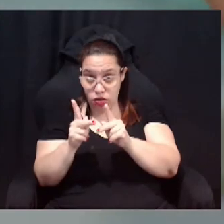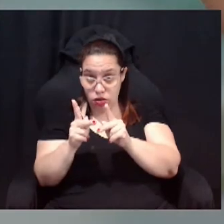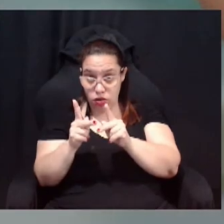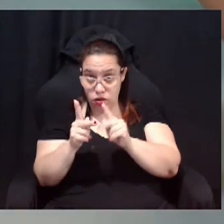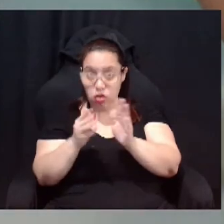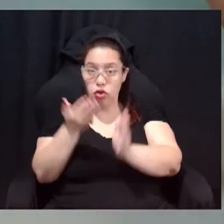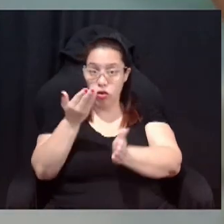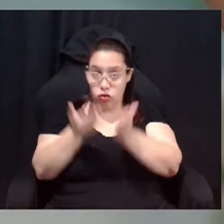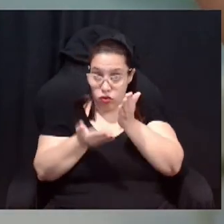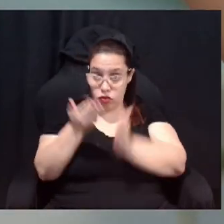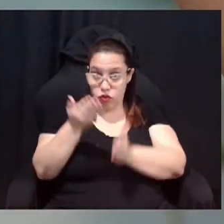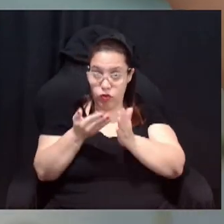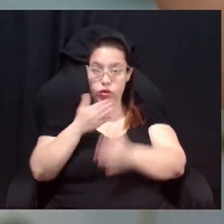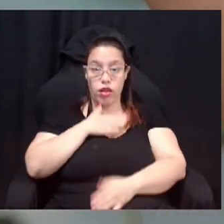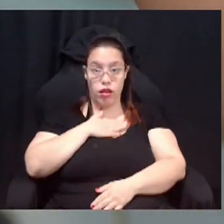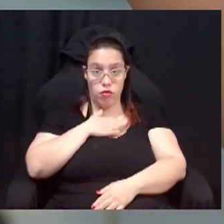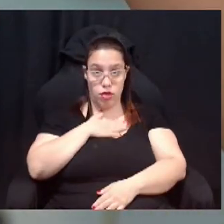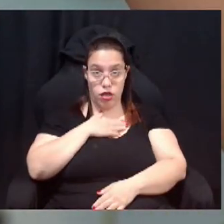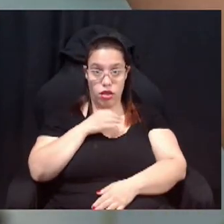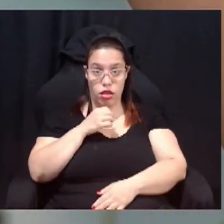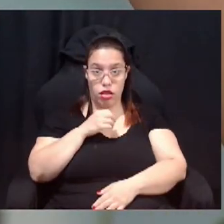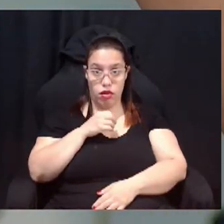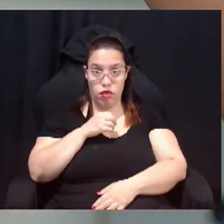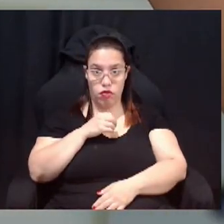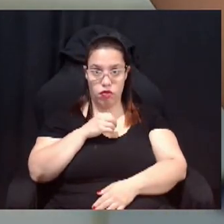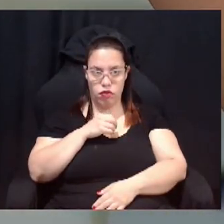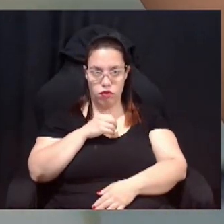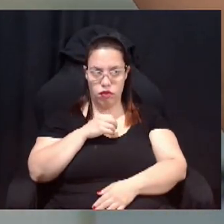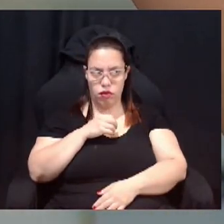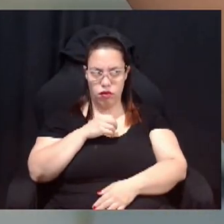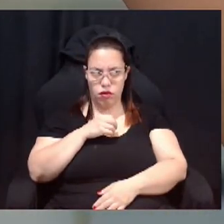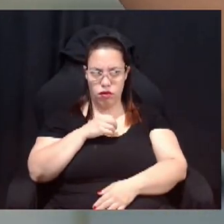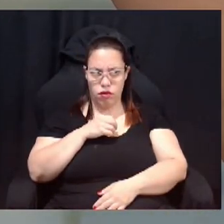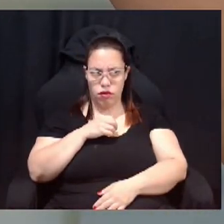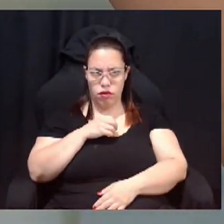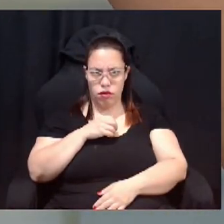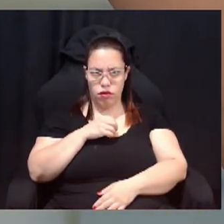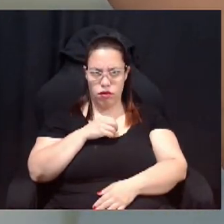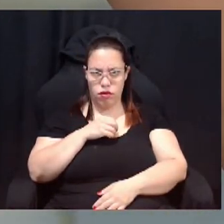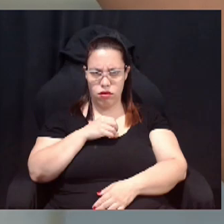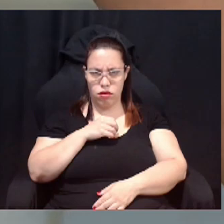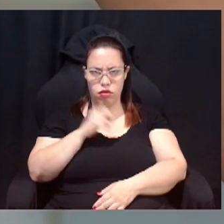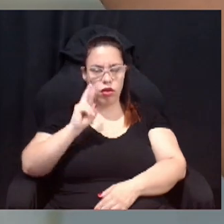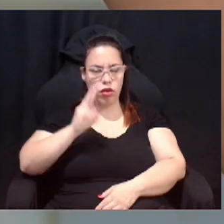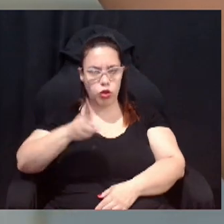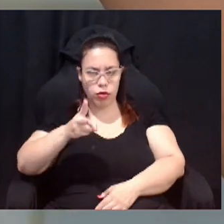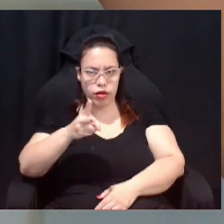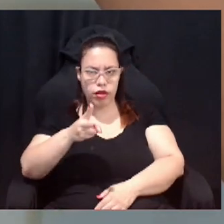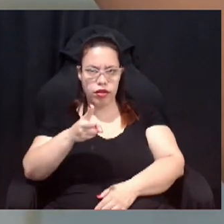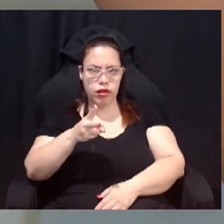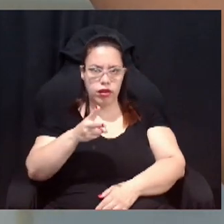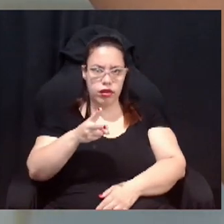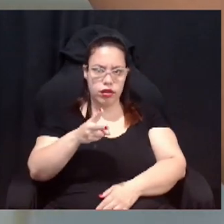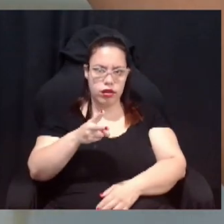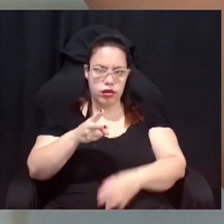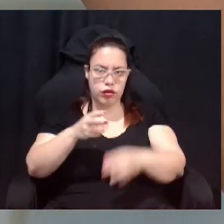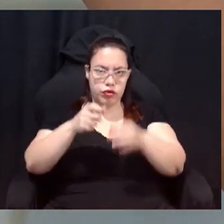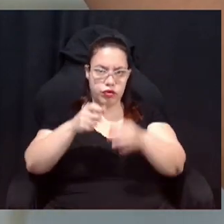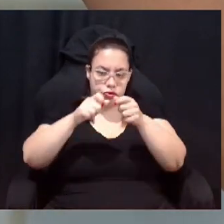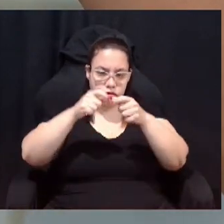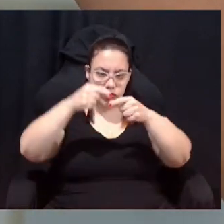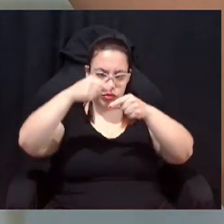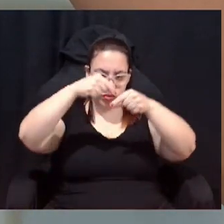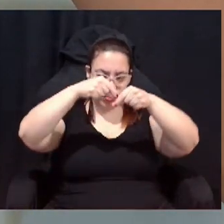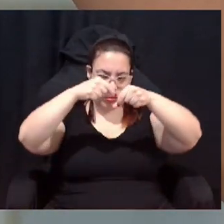minha peça, tá? Essa laçadinha aqui, a gente mantém ela e passa a perninha que a gente tava usando